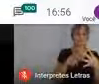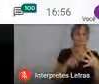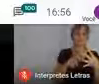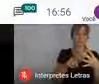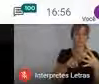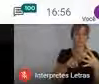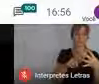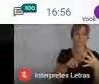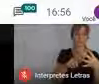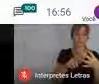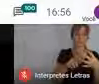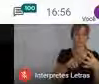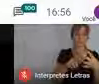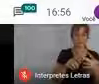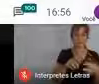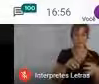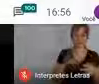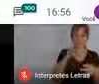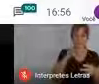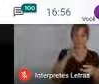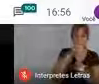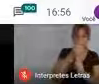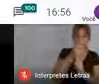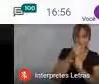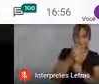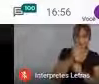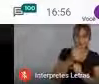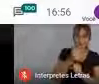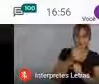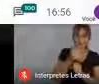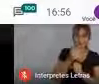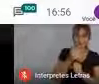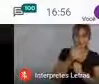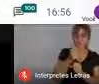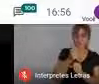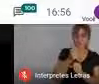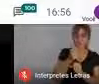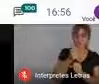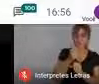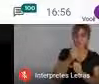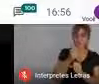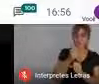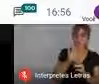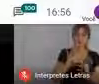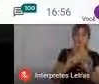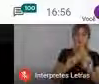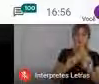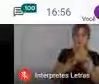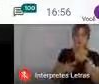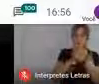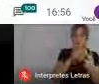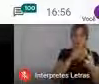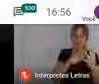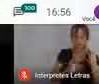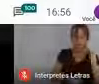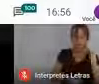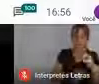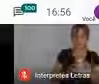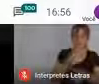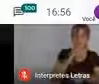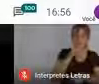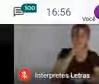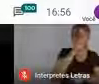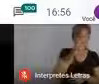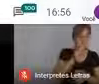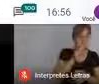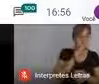que é a comunidade Forte Castelo, ela é predominante. Somente houve registro dessa variante. Já na comunidade